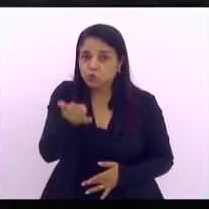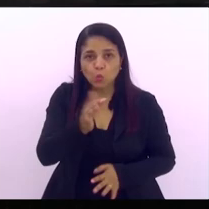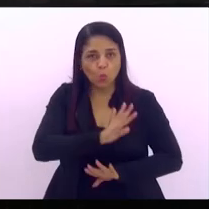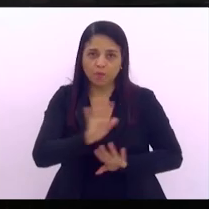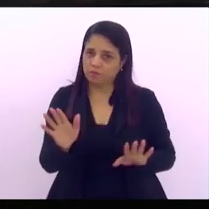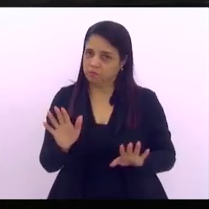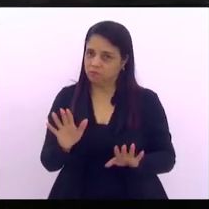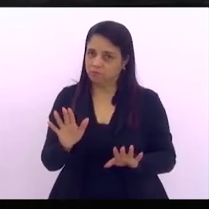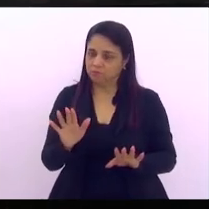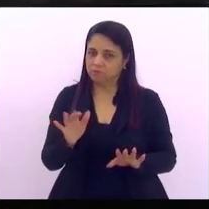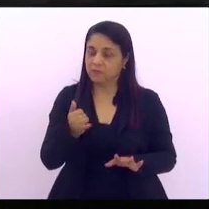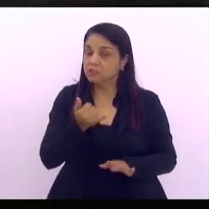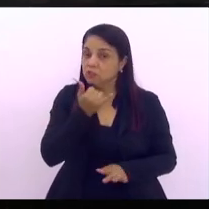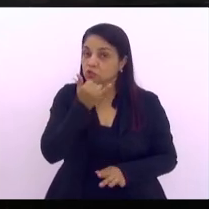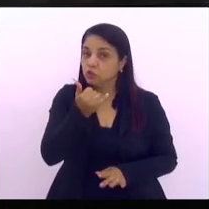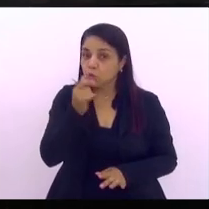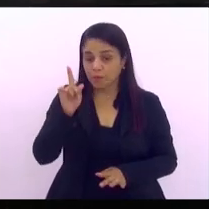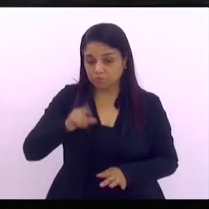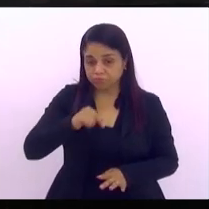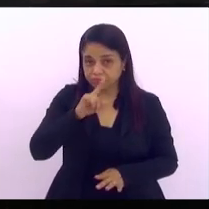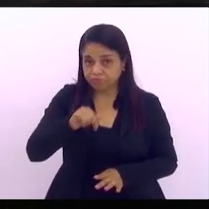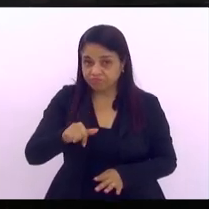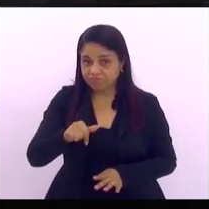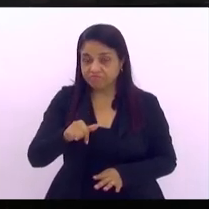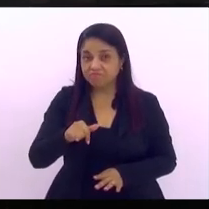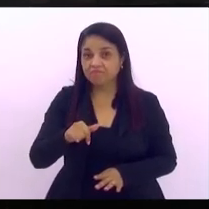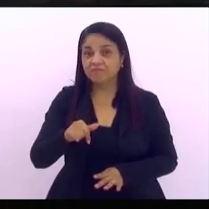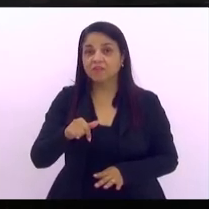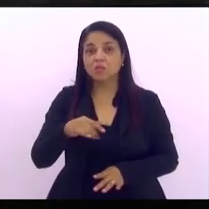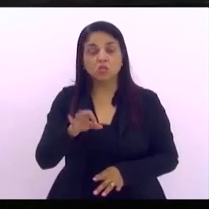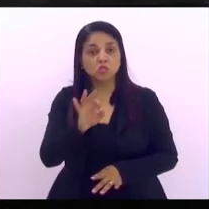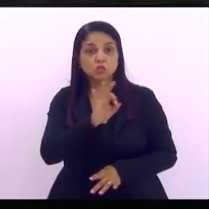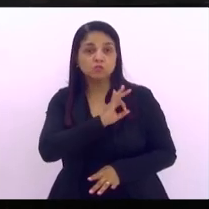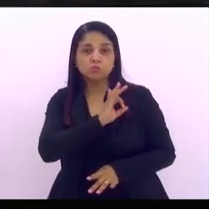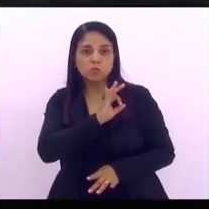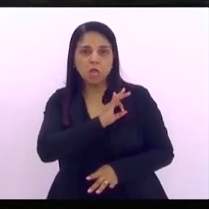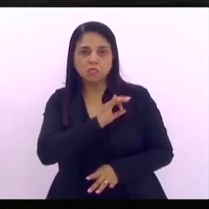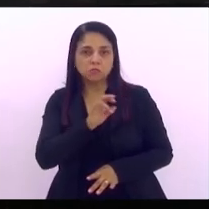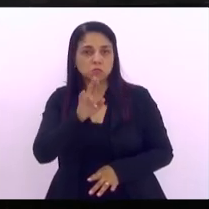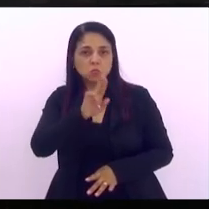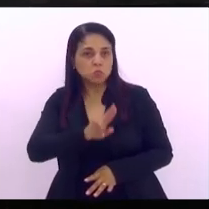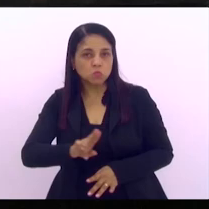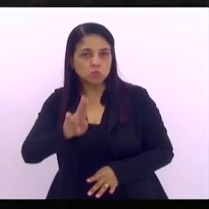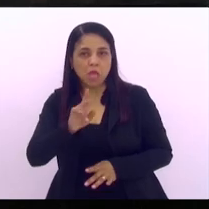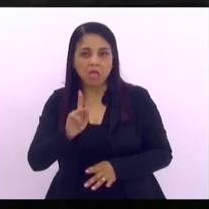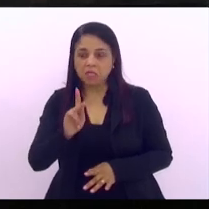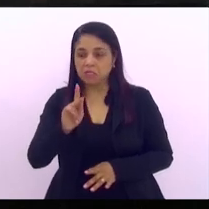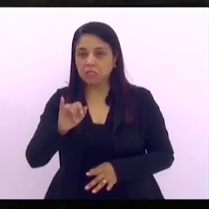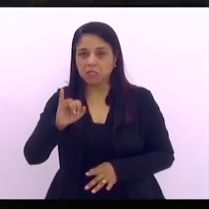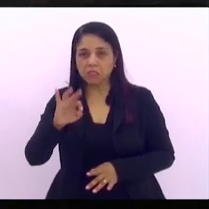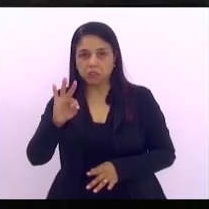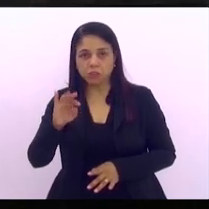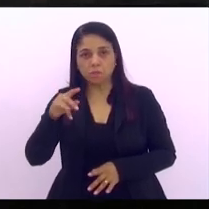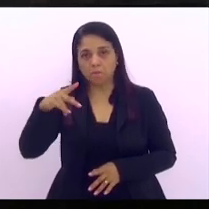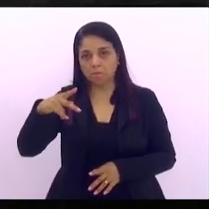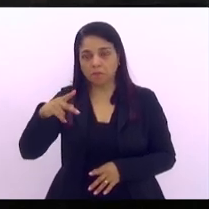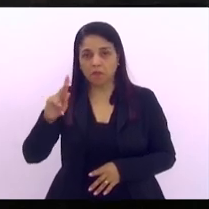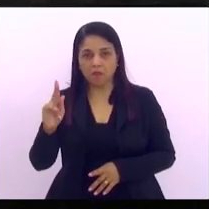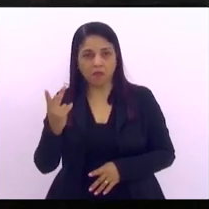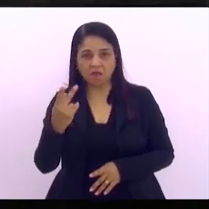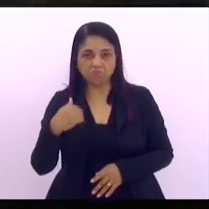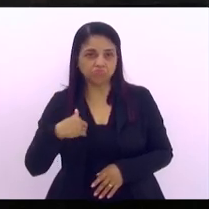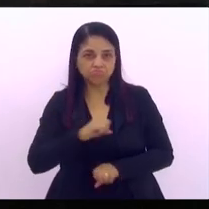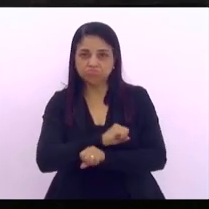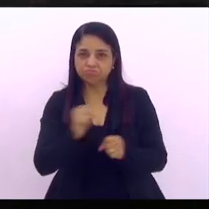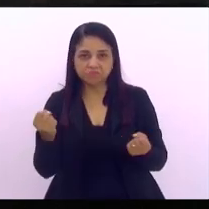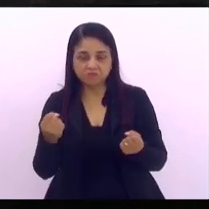desculpa do veto, foi que os nossos policiais não seriam capazes de usar o kit APH. Não sei se a pessoa